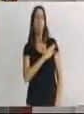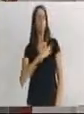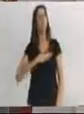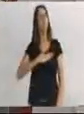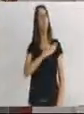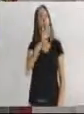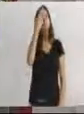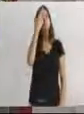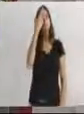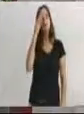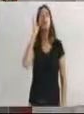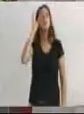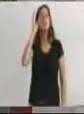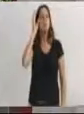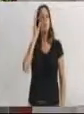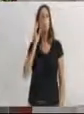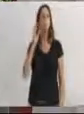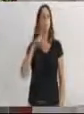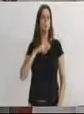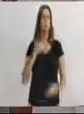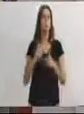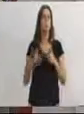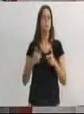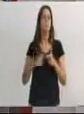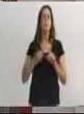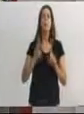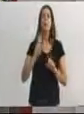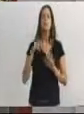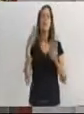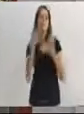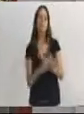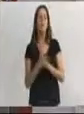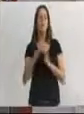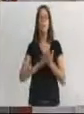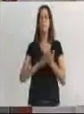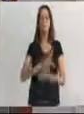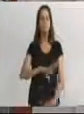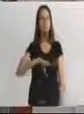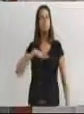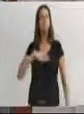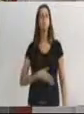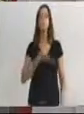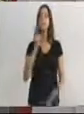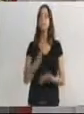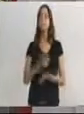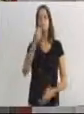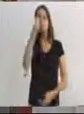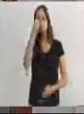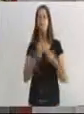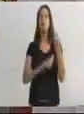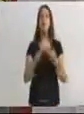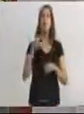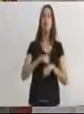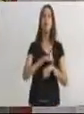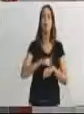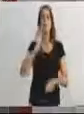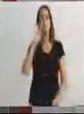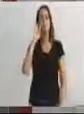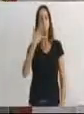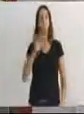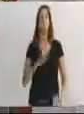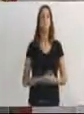pereira tem mas eles enfrenta de cabeça erguida dedicado e objetivo na solução dos problemas queria também